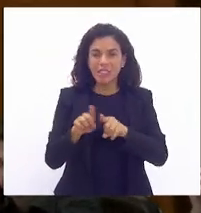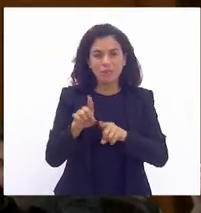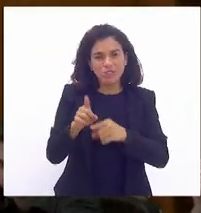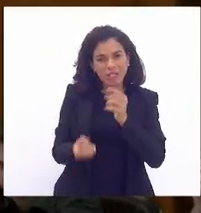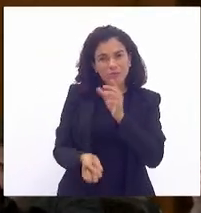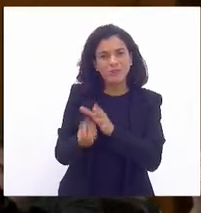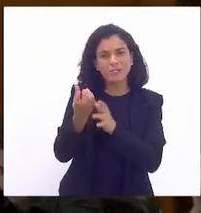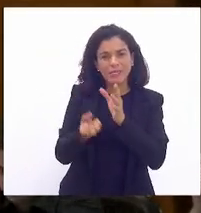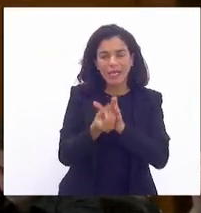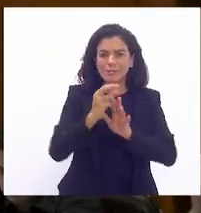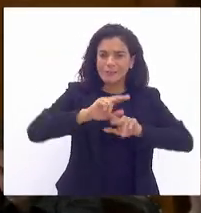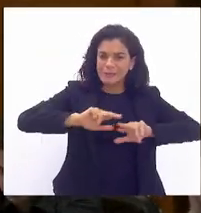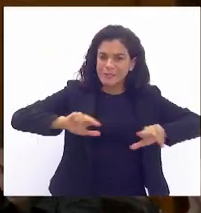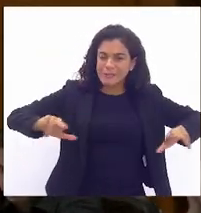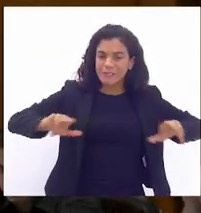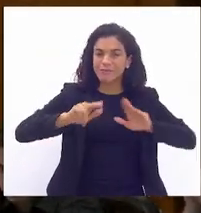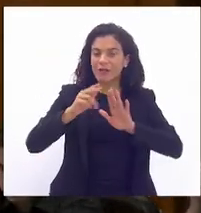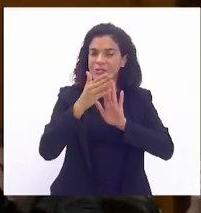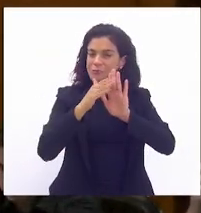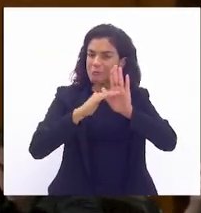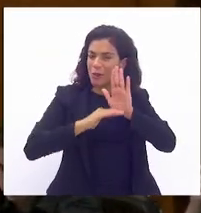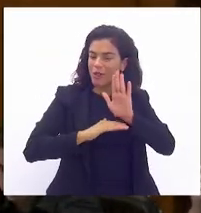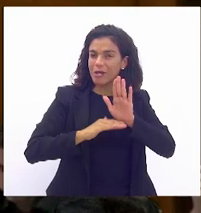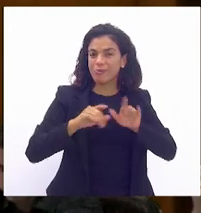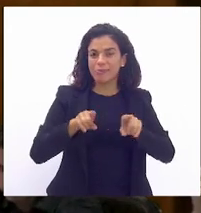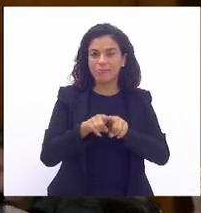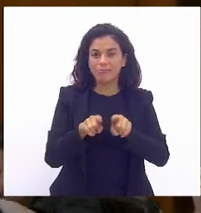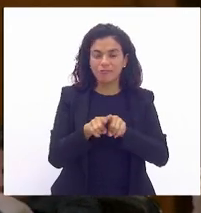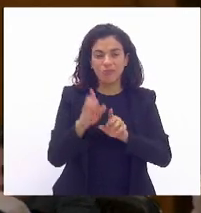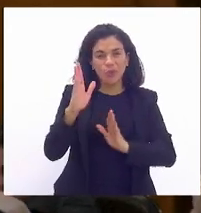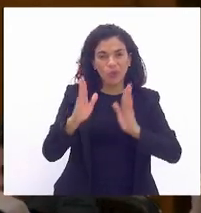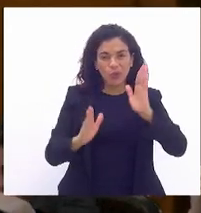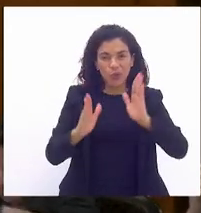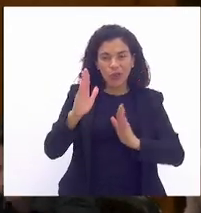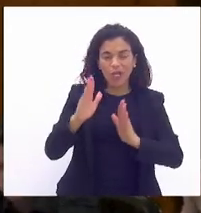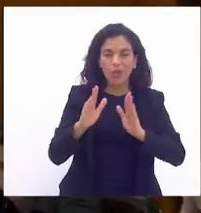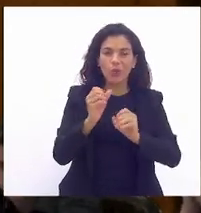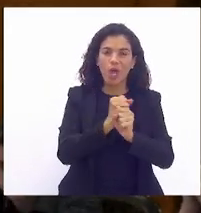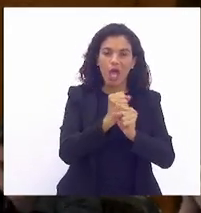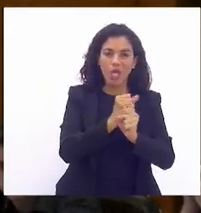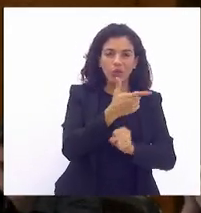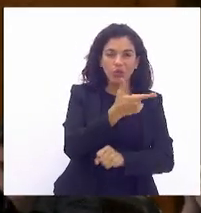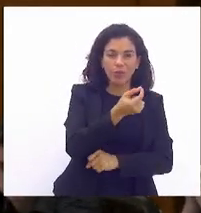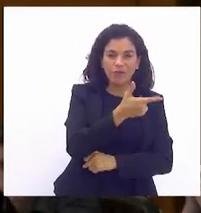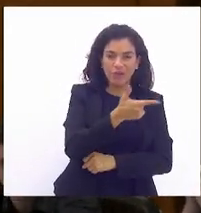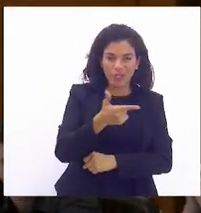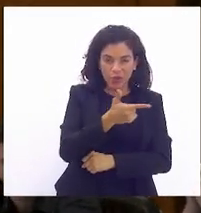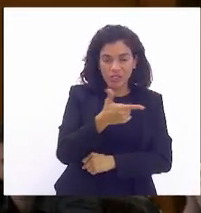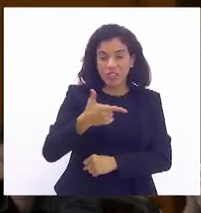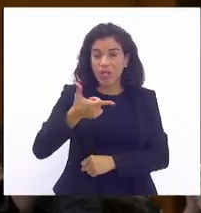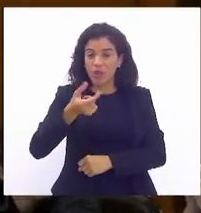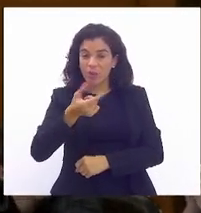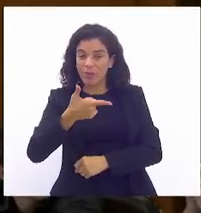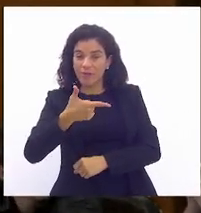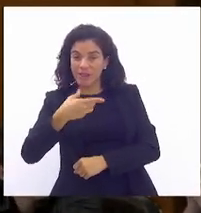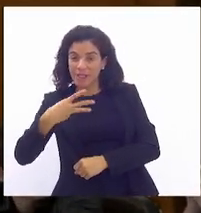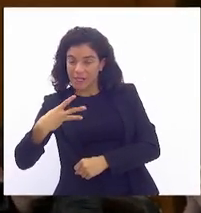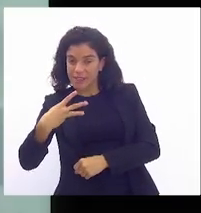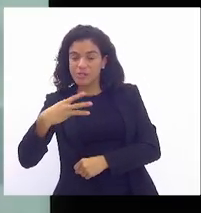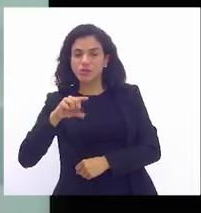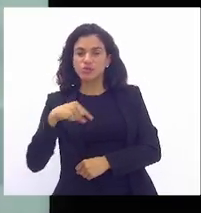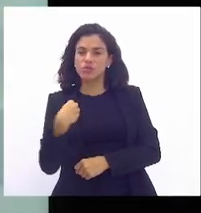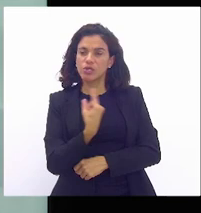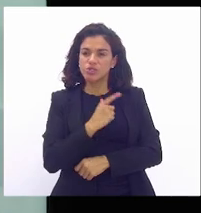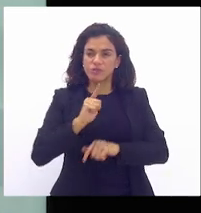programas junto à comunidade. Durante os anos de 2022 e 2023, nós temos